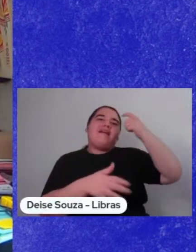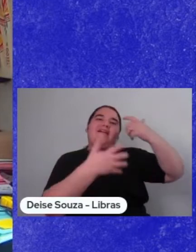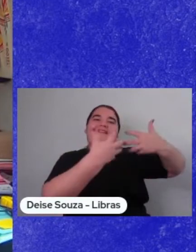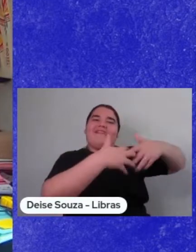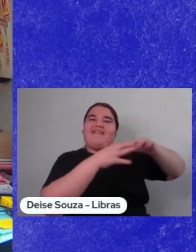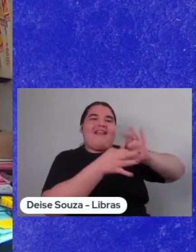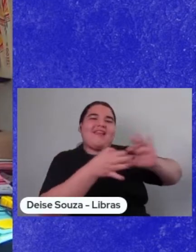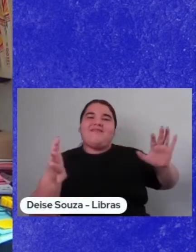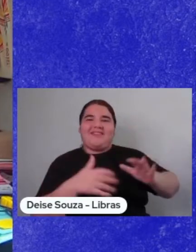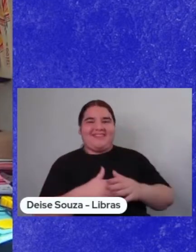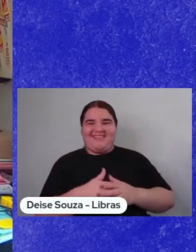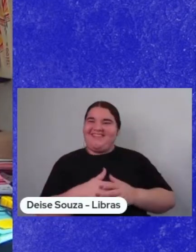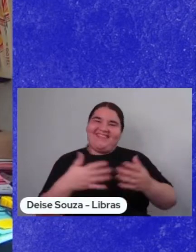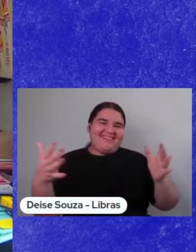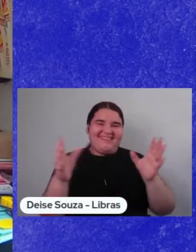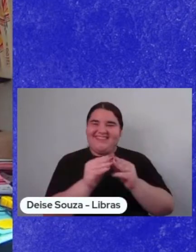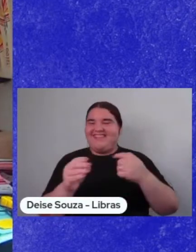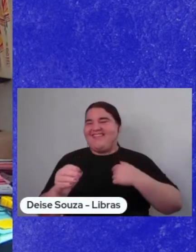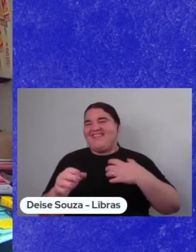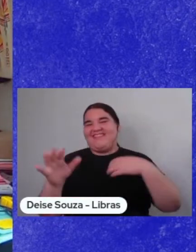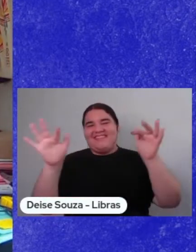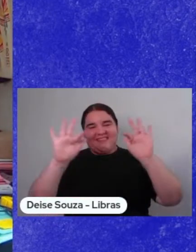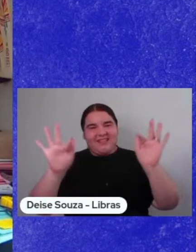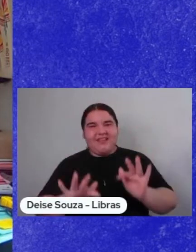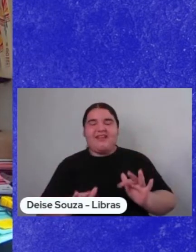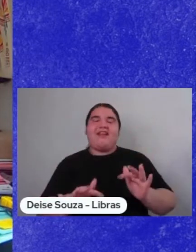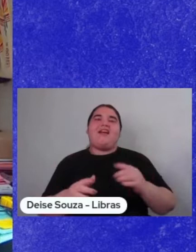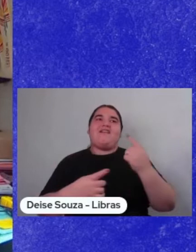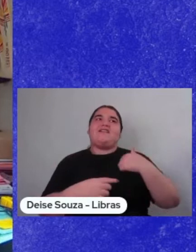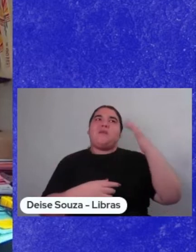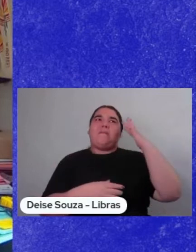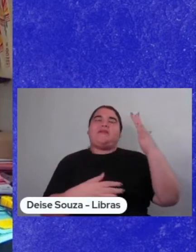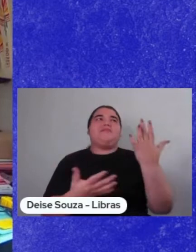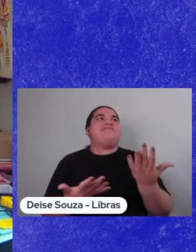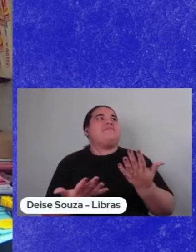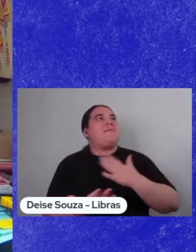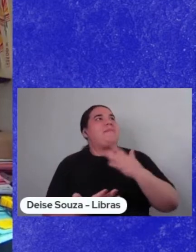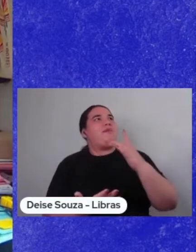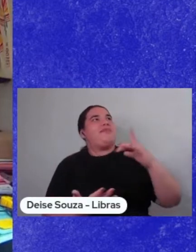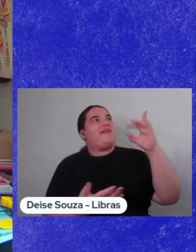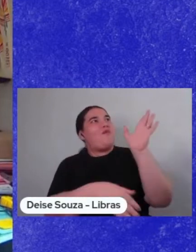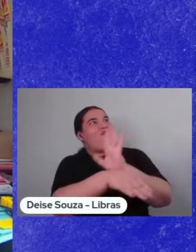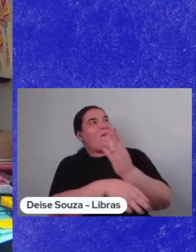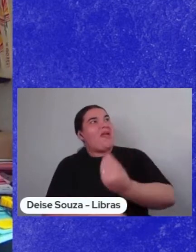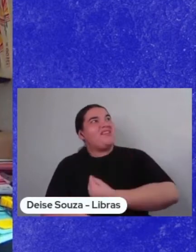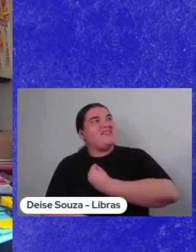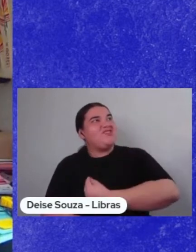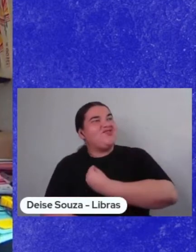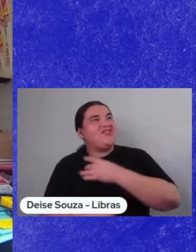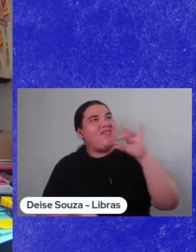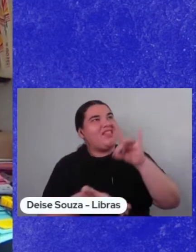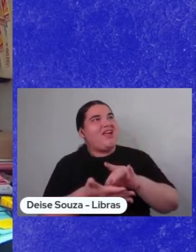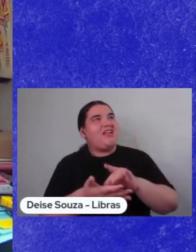E é isso, assim. Eu, às vezes, eu realmente acho, meu Deus, será que esse filme existe? Assim, será que as pessoas gostam mesmo? Porque, sei